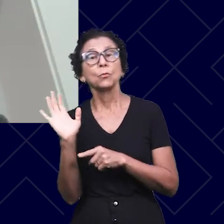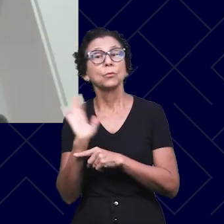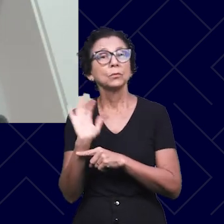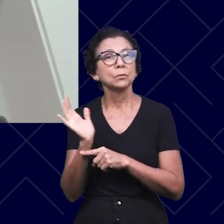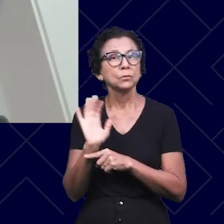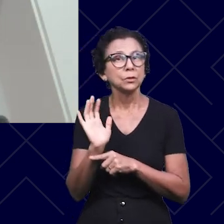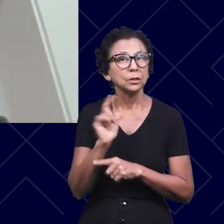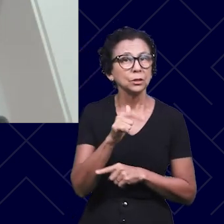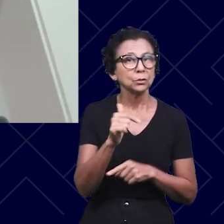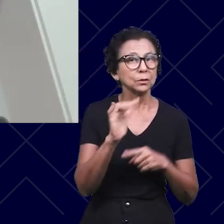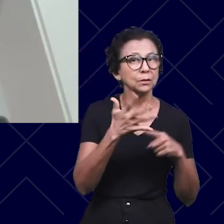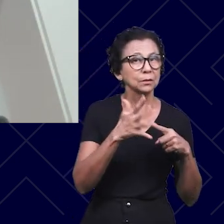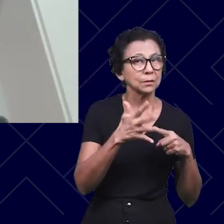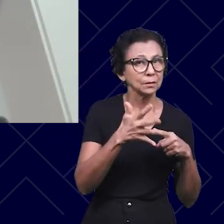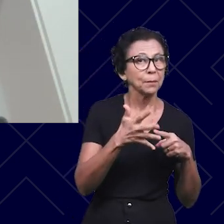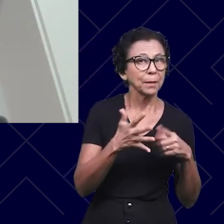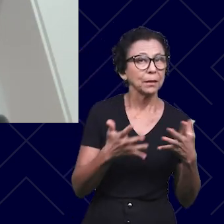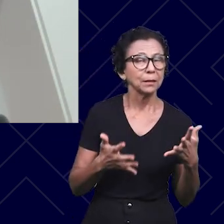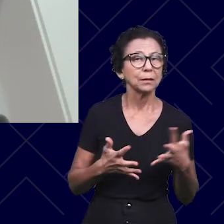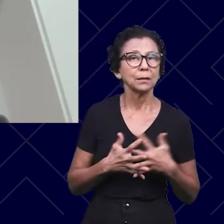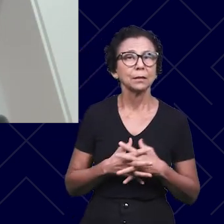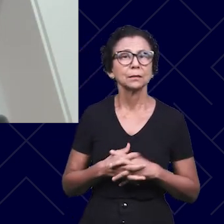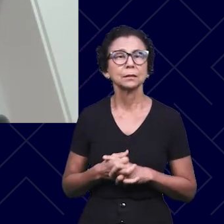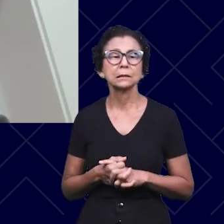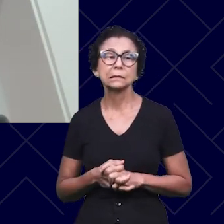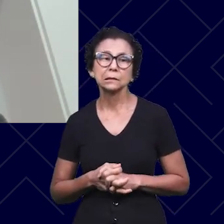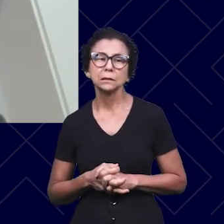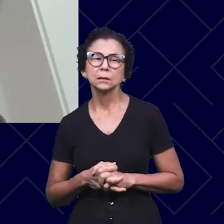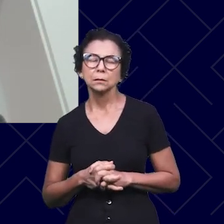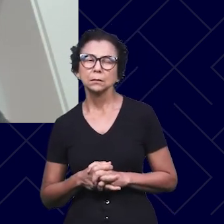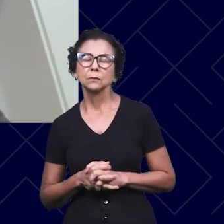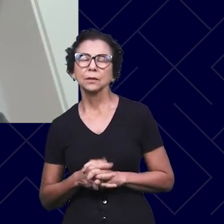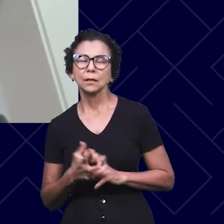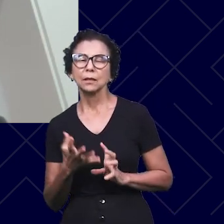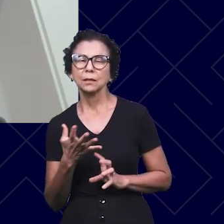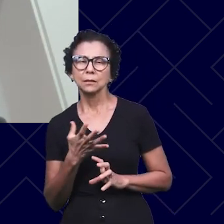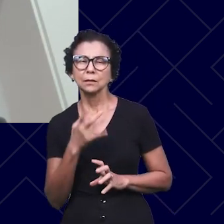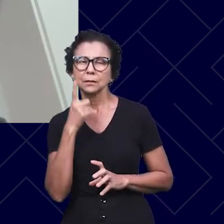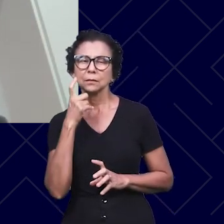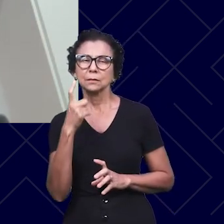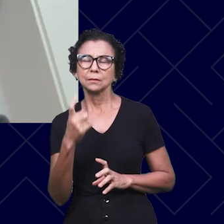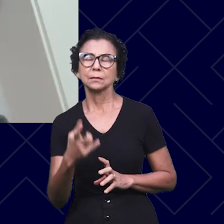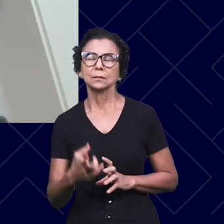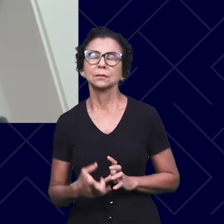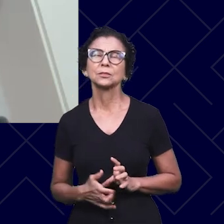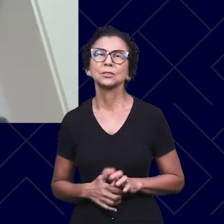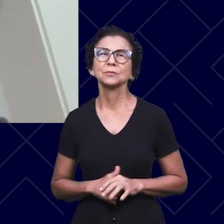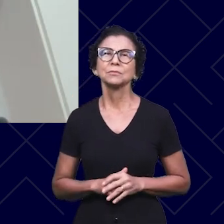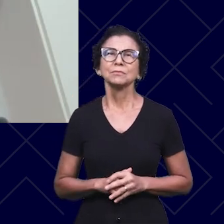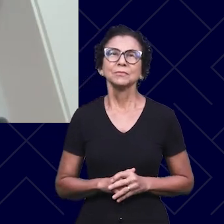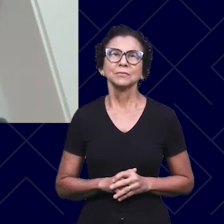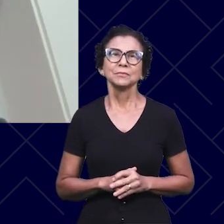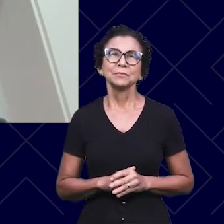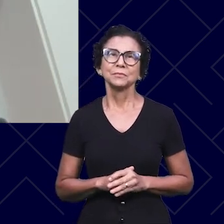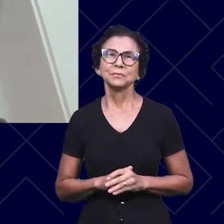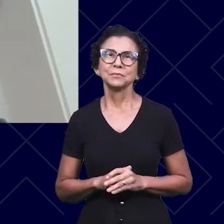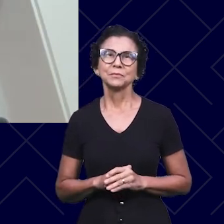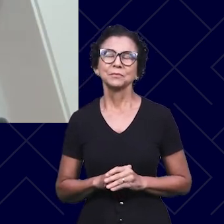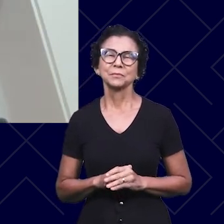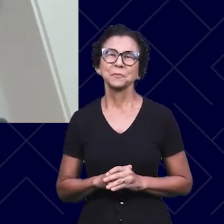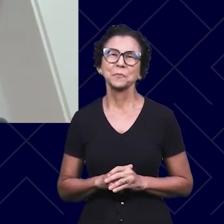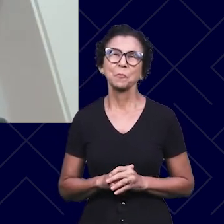ver vídeos sobre essa determinada máquina, que é um ramo onde eu queria entrar. Foi dessa forma que eu iniciei,